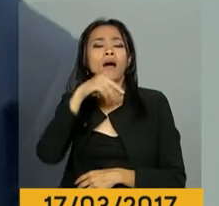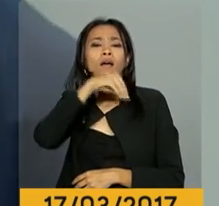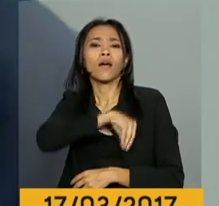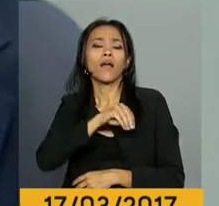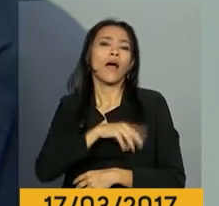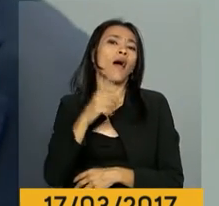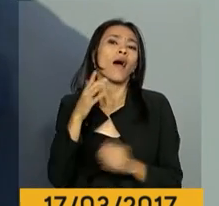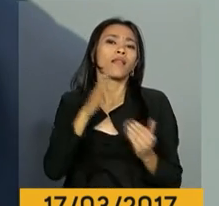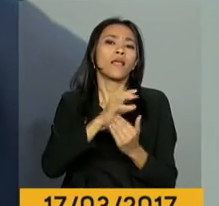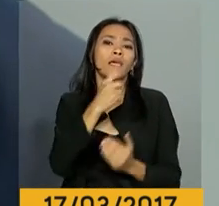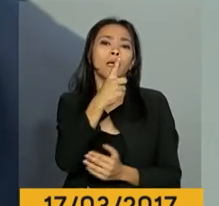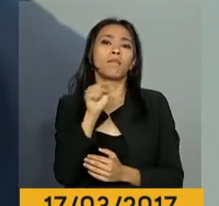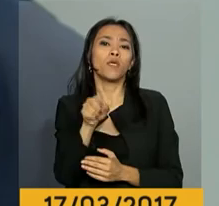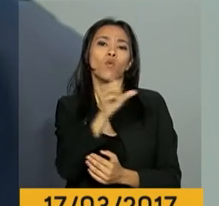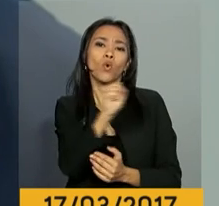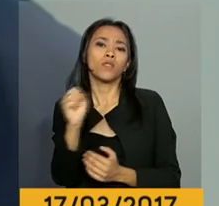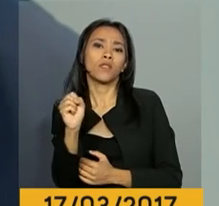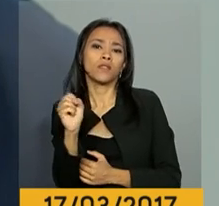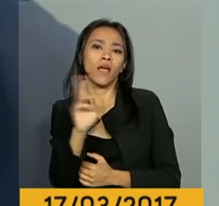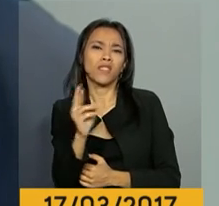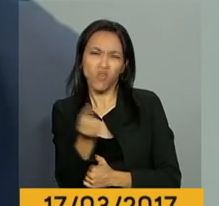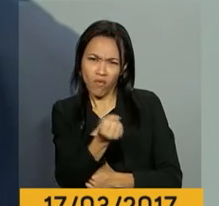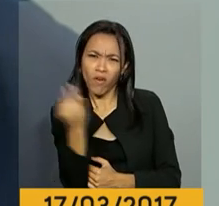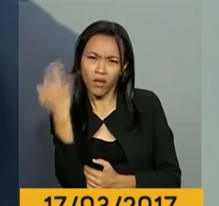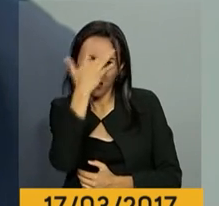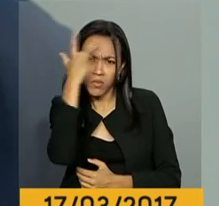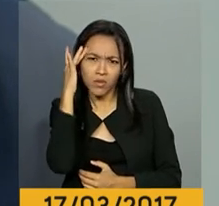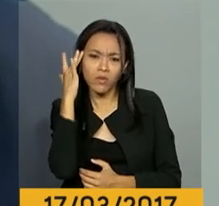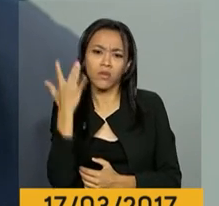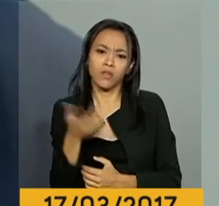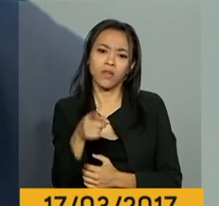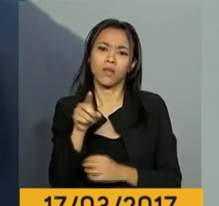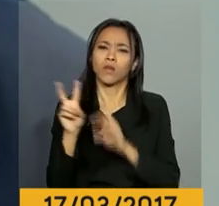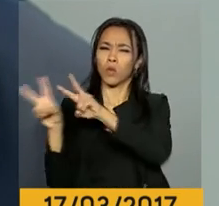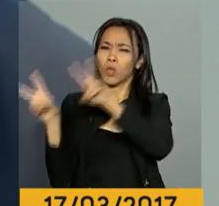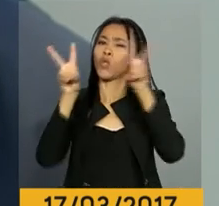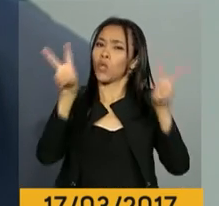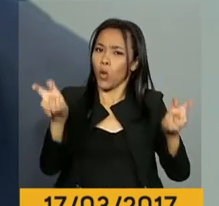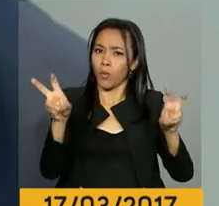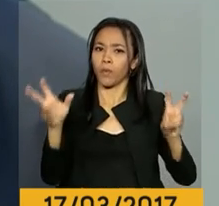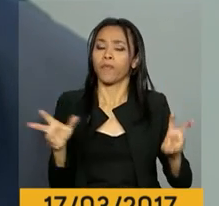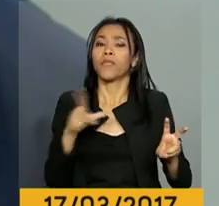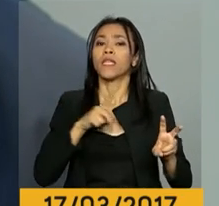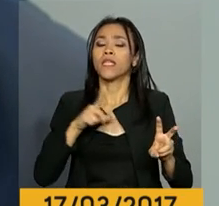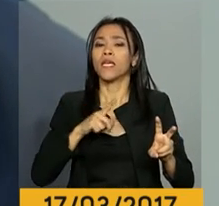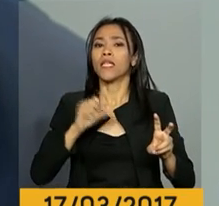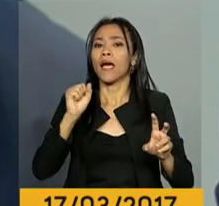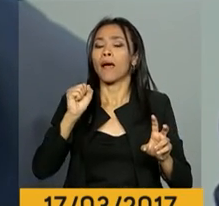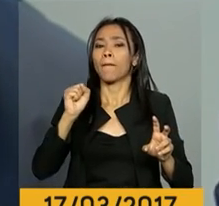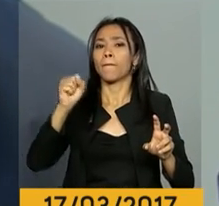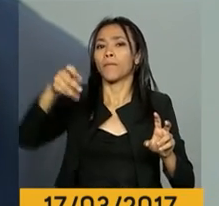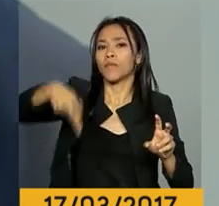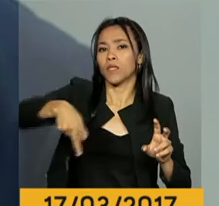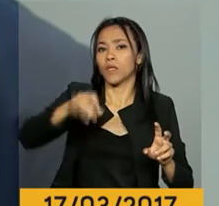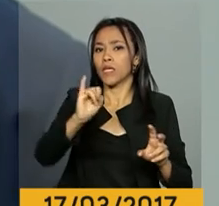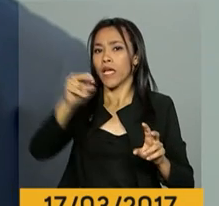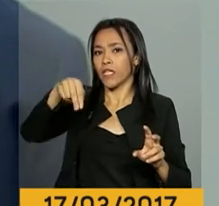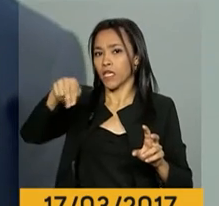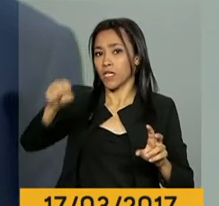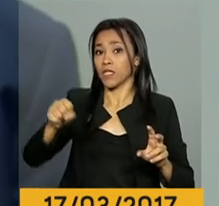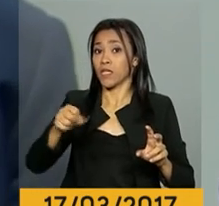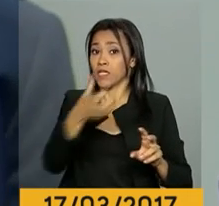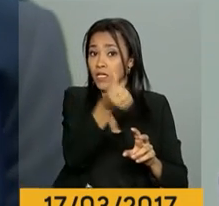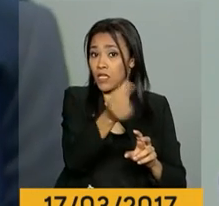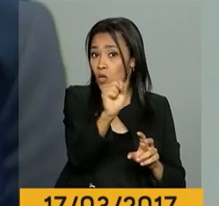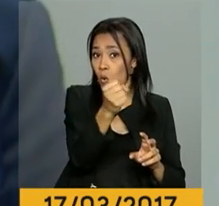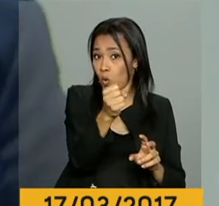1.800, e são muitos. O senhor sabe que mesmo no tópico, faço um parênteses, no tópico da Previdência, cerca de 58%,